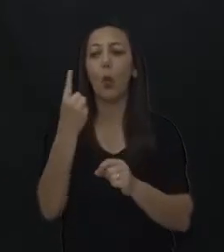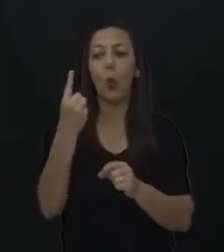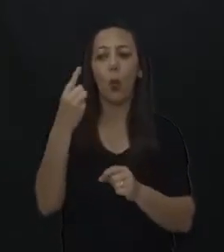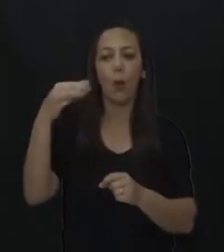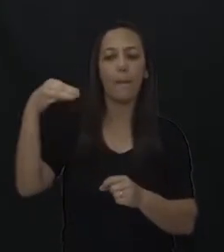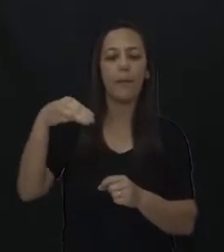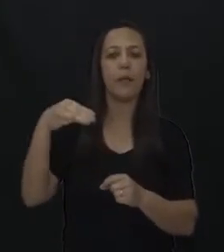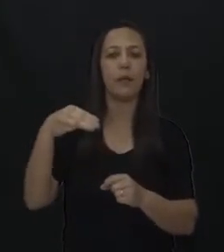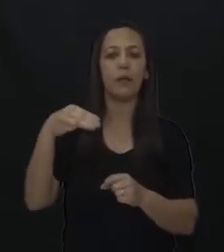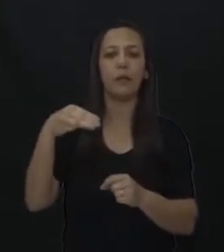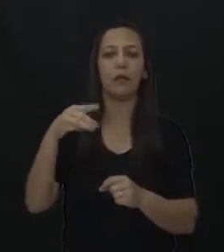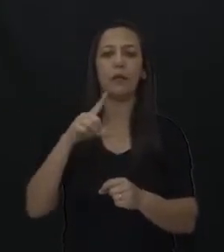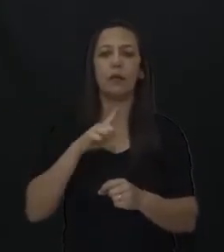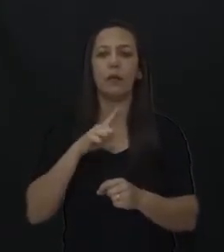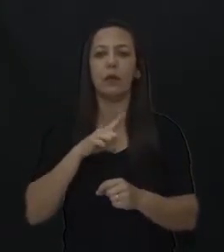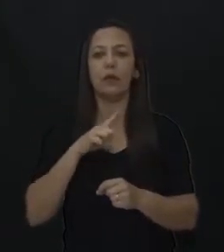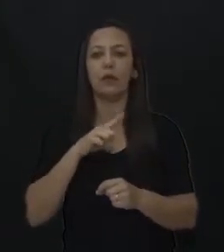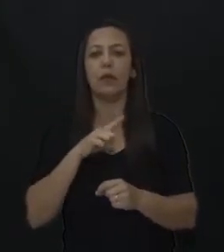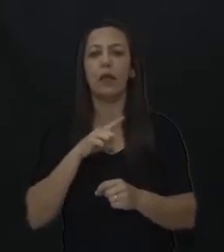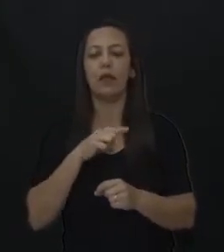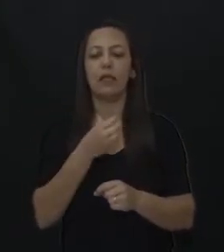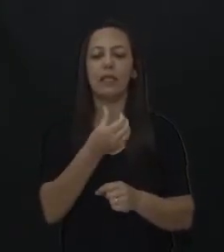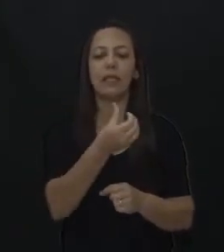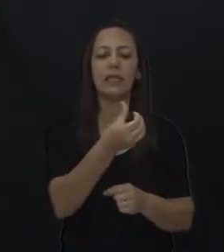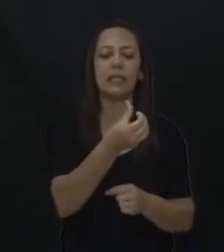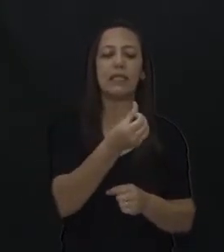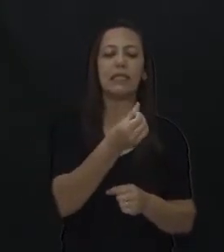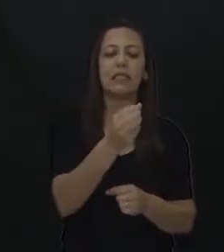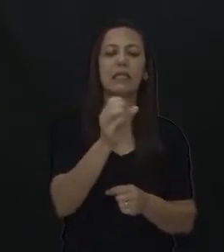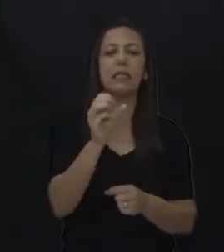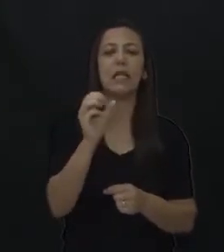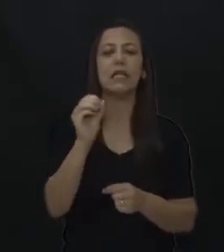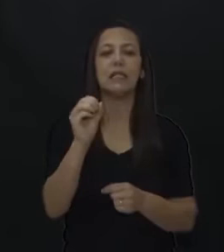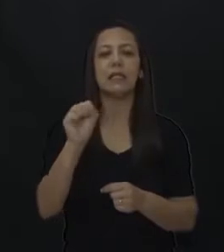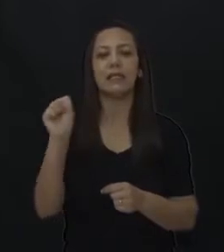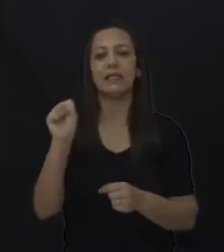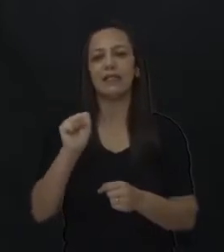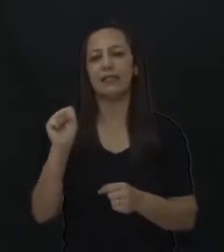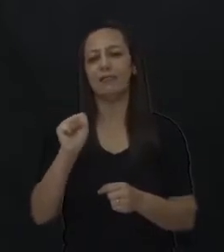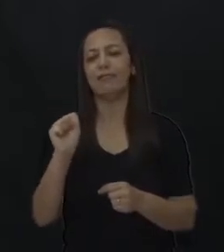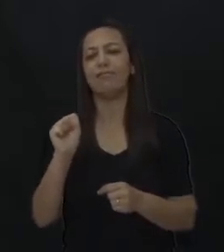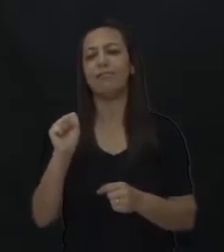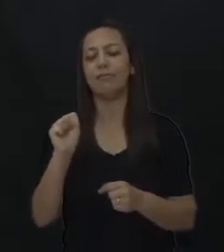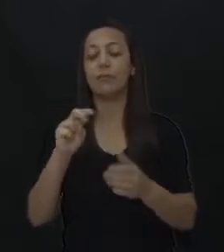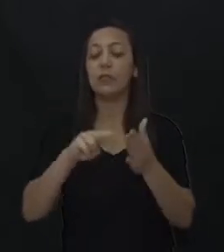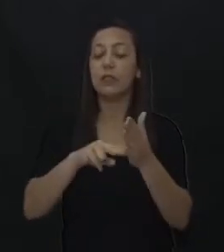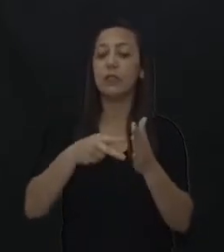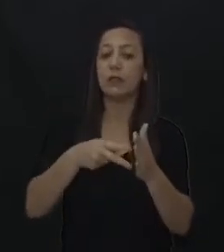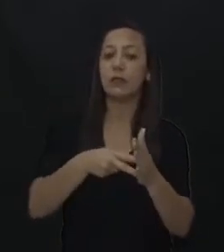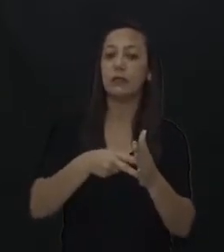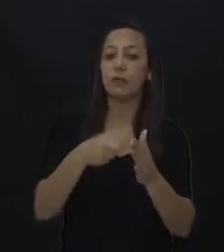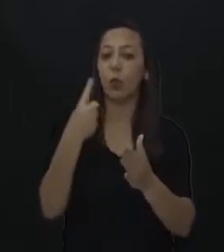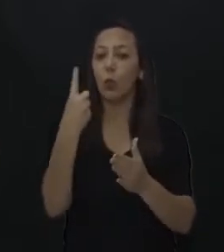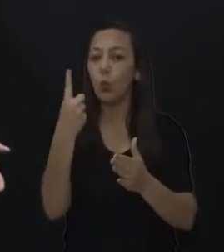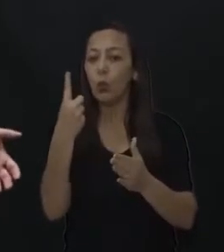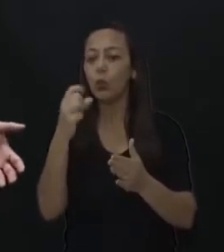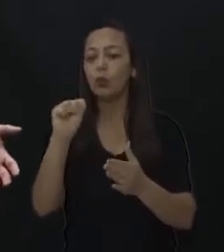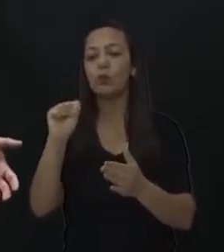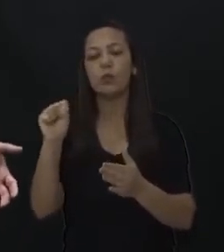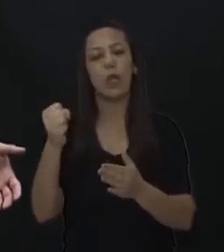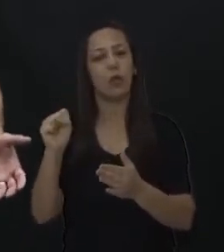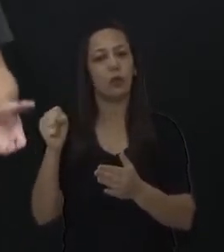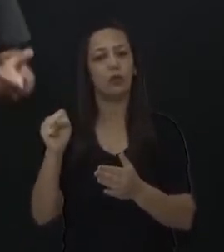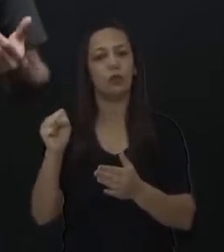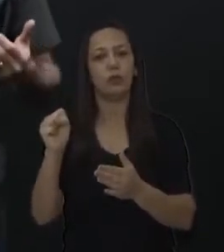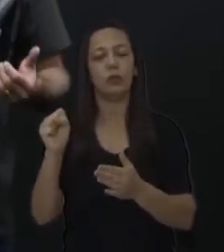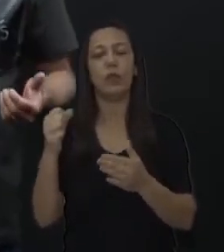minuto se divide em 60 partes iguais, onde cada parte corresponde a um segundo.